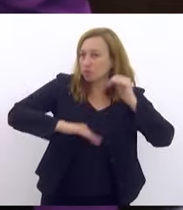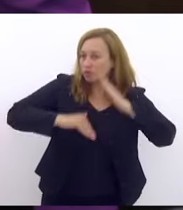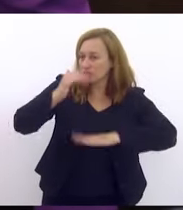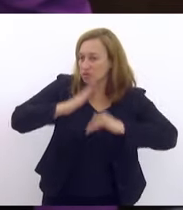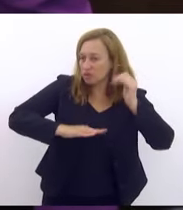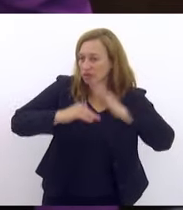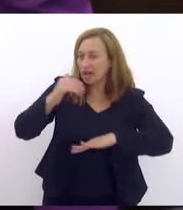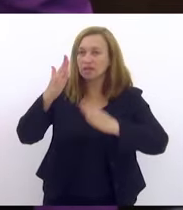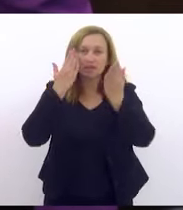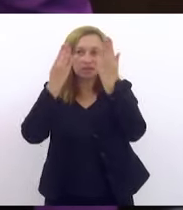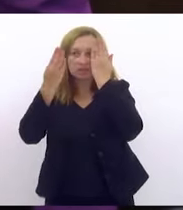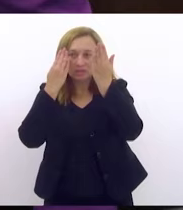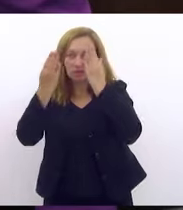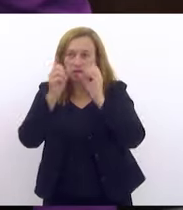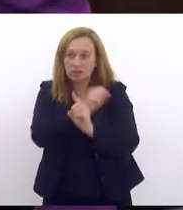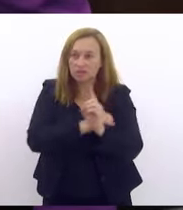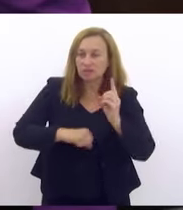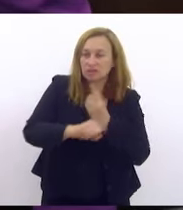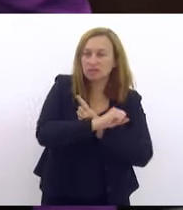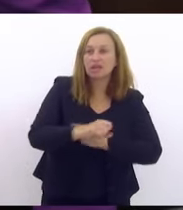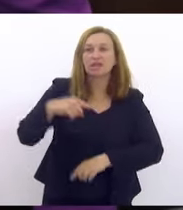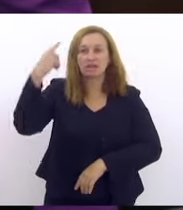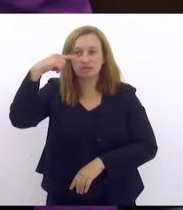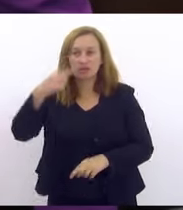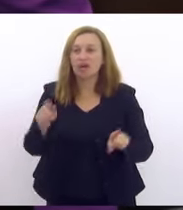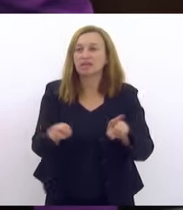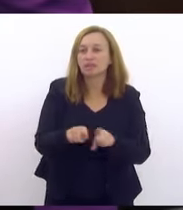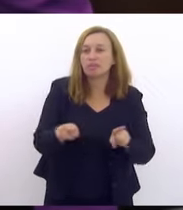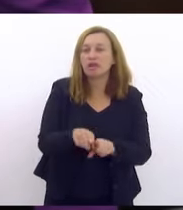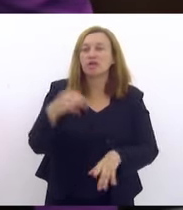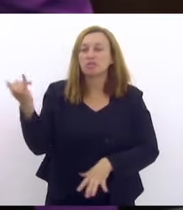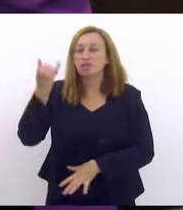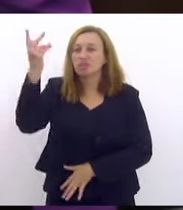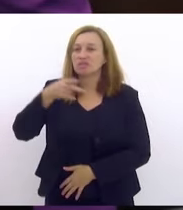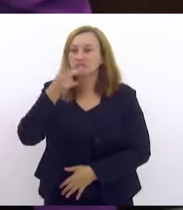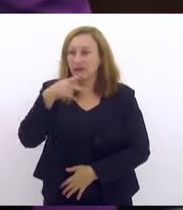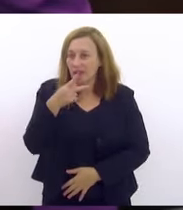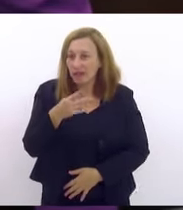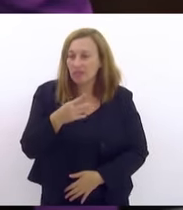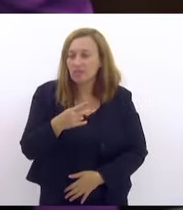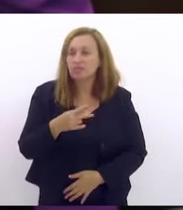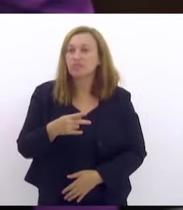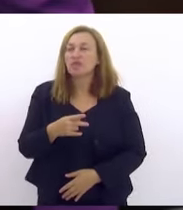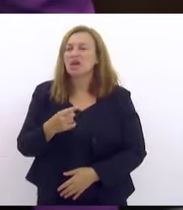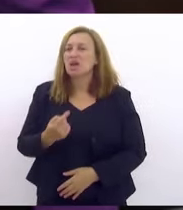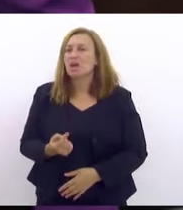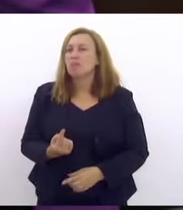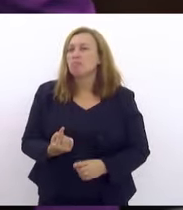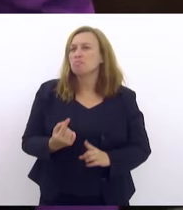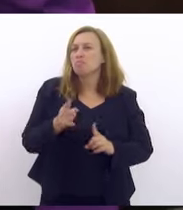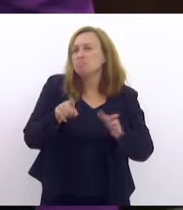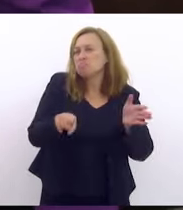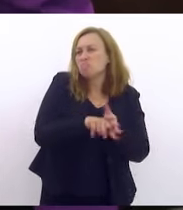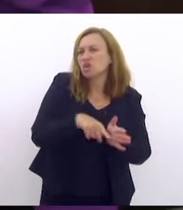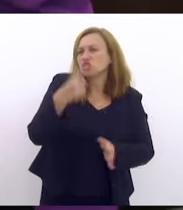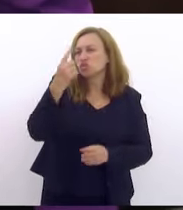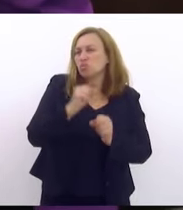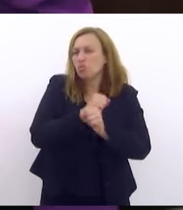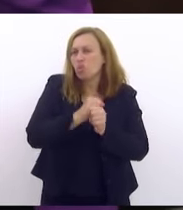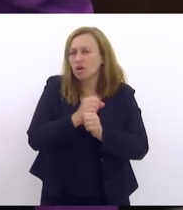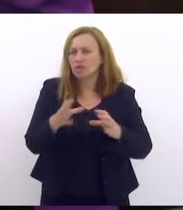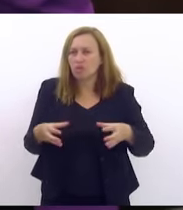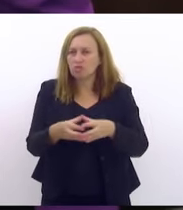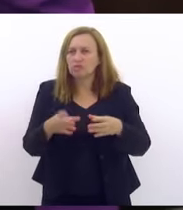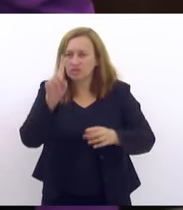sociais e também advogados para esse encaminhamento. Importante dizer que, nesse menos de um ano de atuação da Comissão